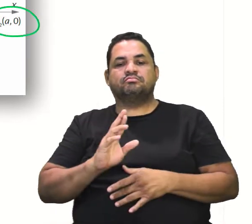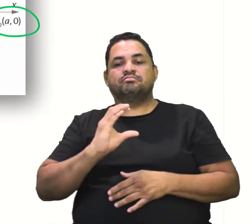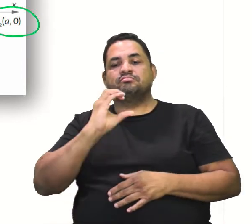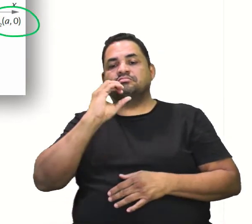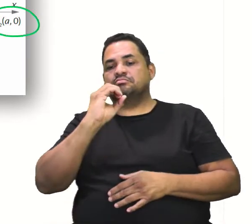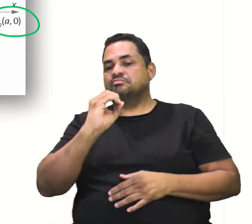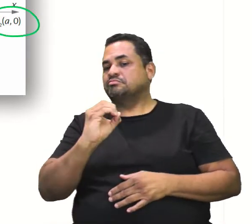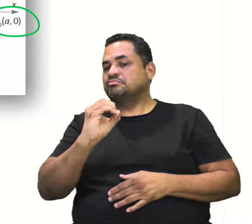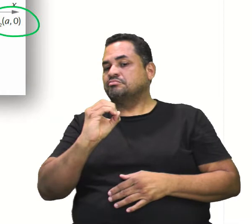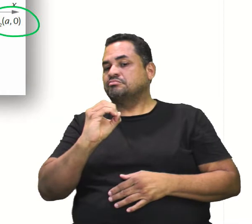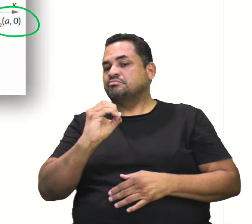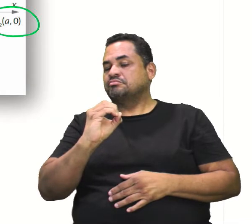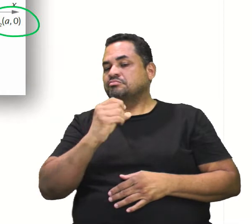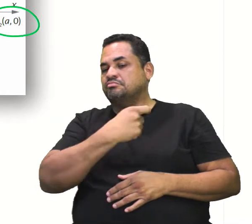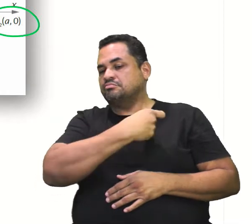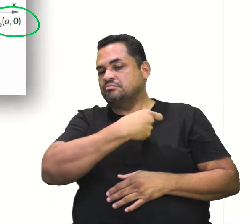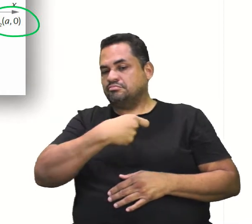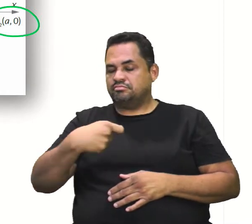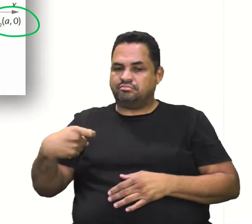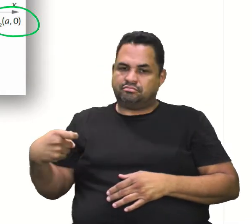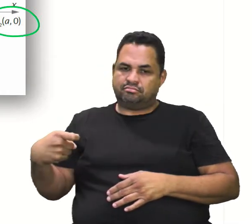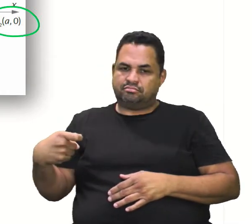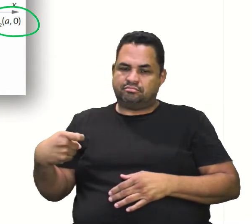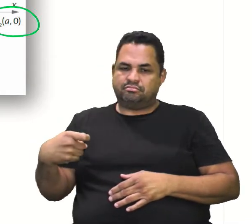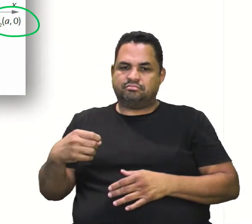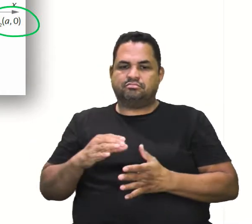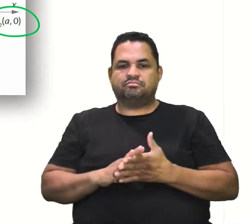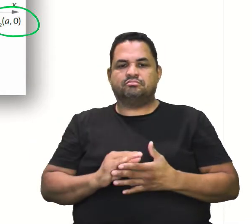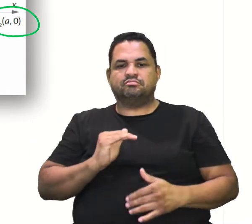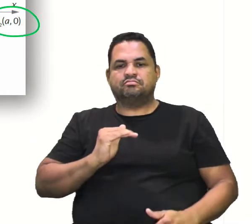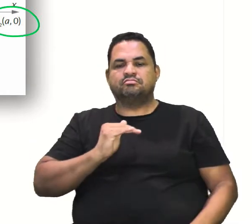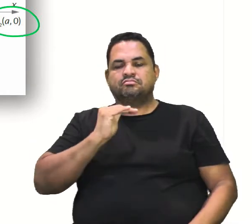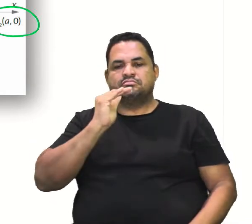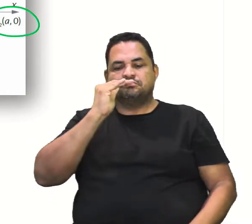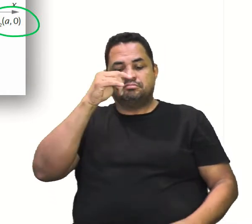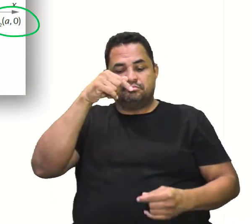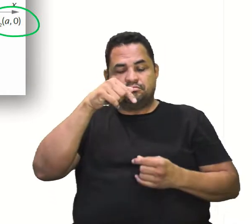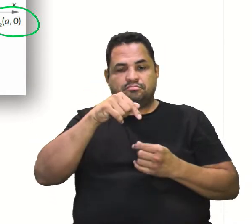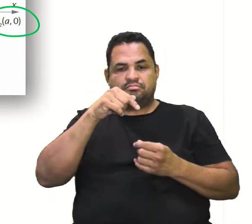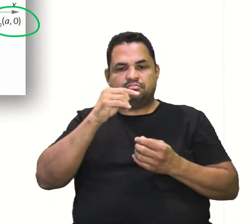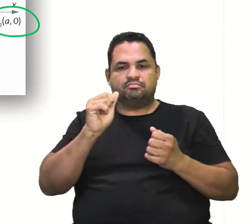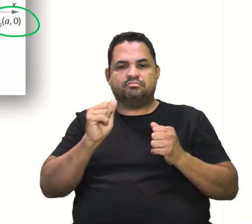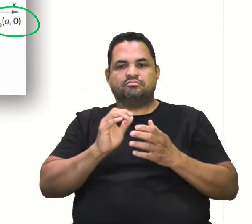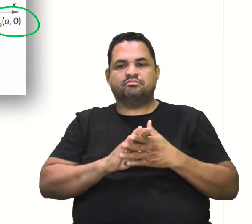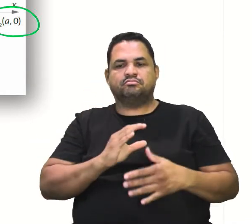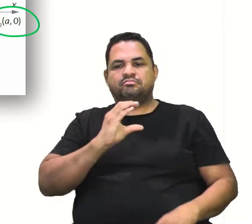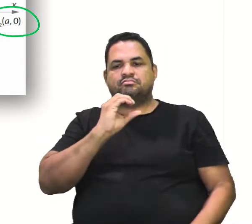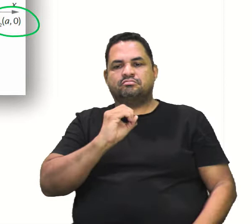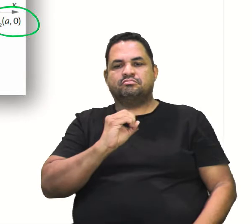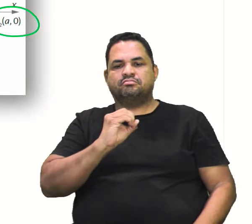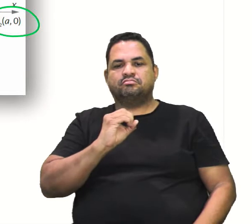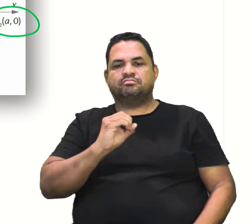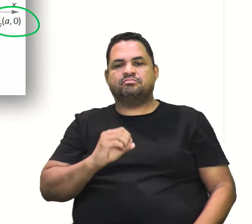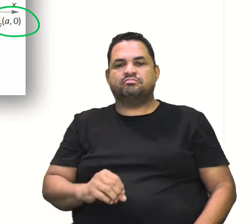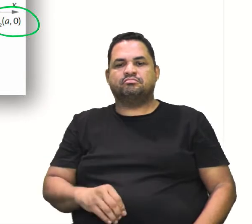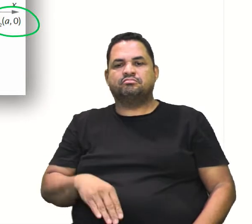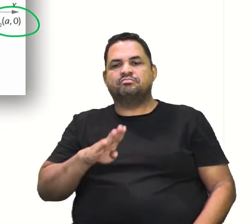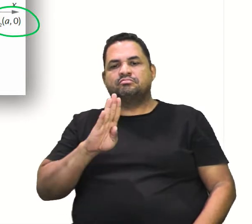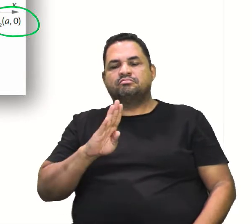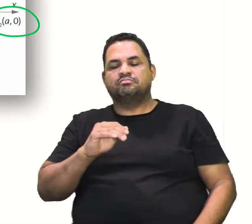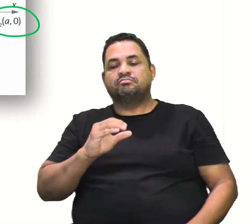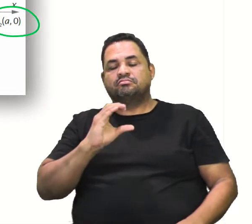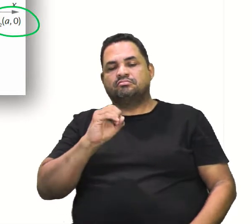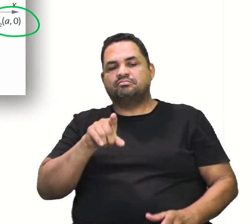zero no eixo menor é o X. Por quê? Porque ele está marcado em cima do eixo Y. Então vai ser 0 e B ou Isso. 0 e menos